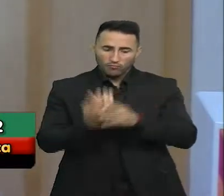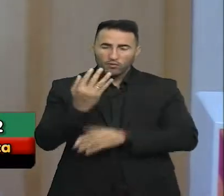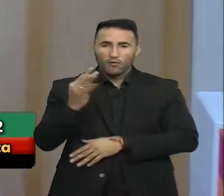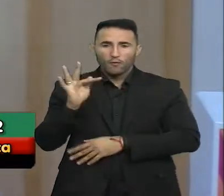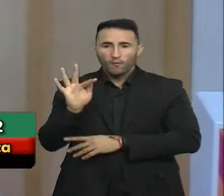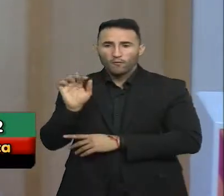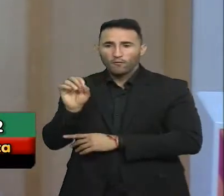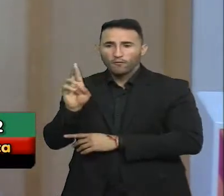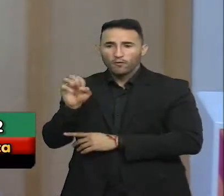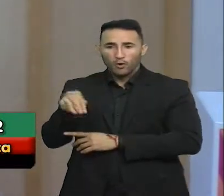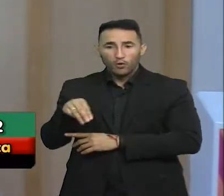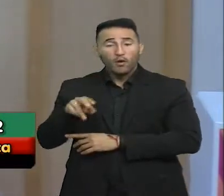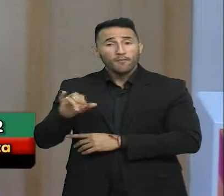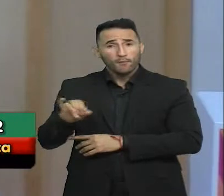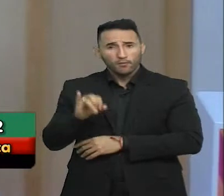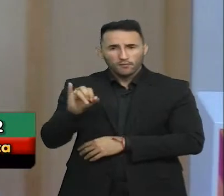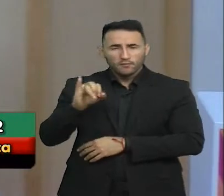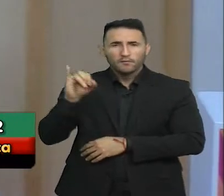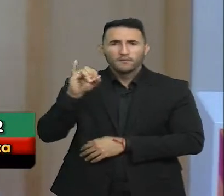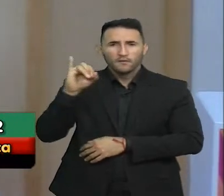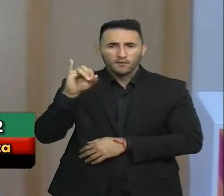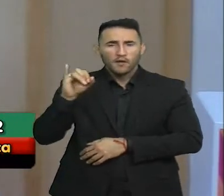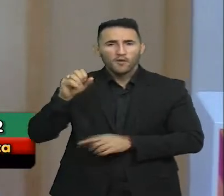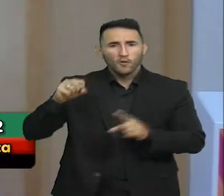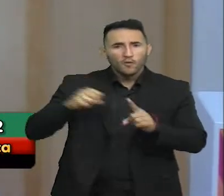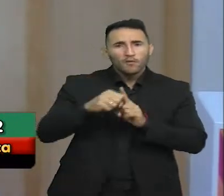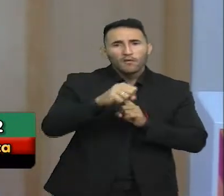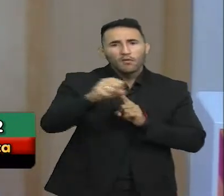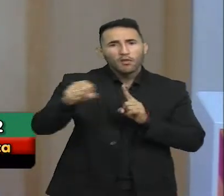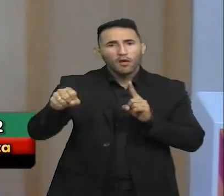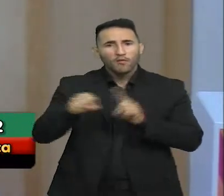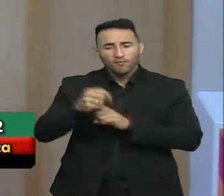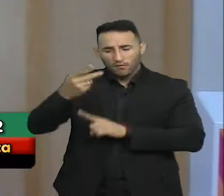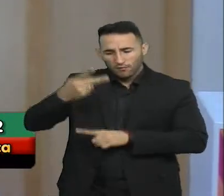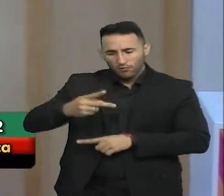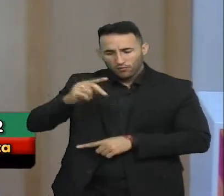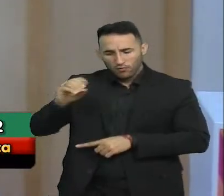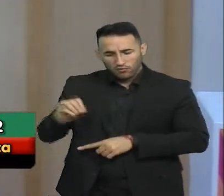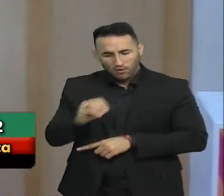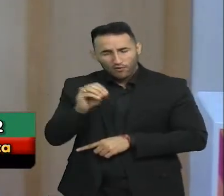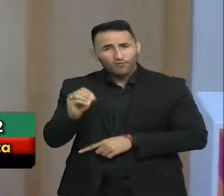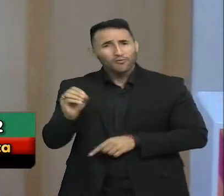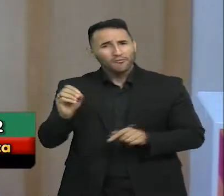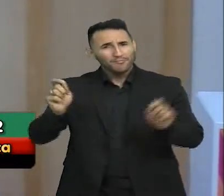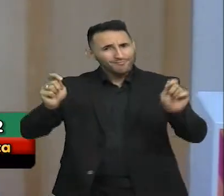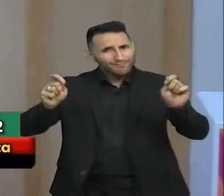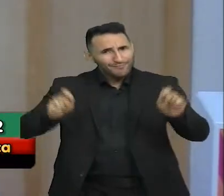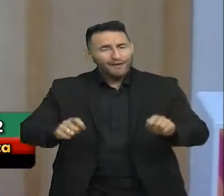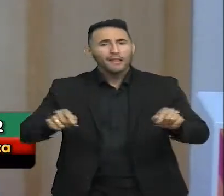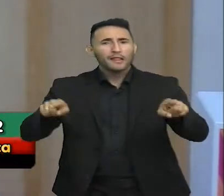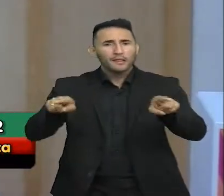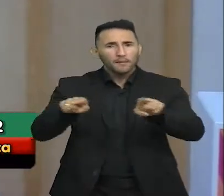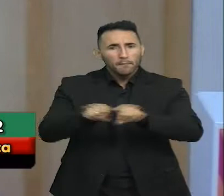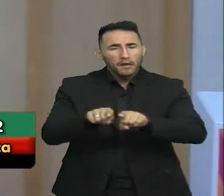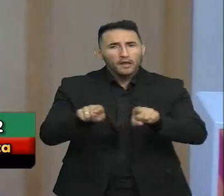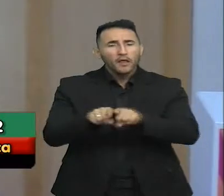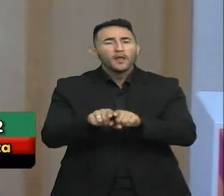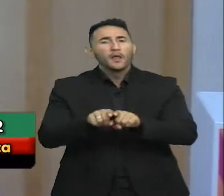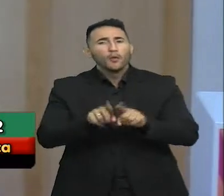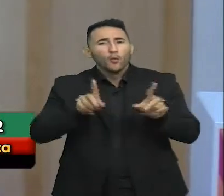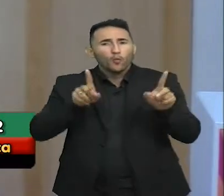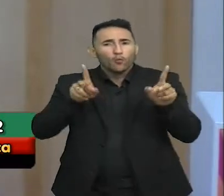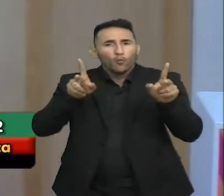de relevância que a sociedade de Osasco possa também, a exemplo do